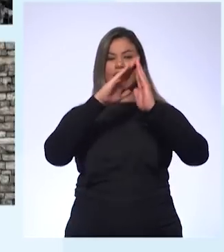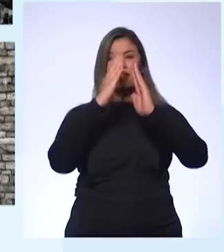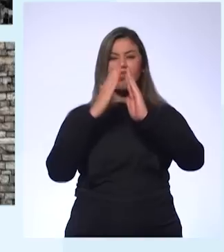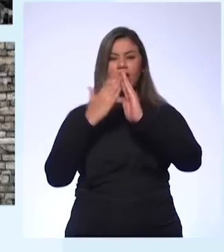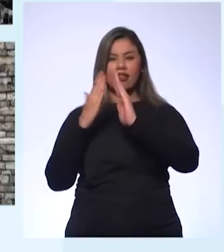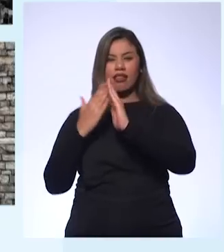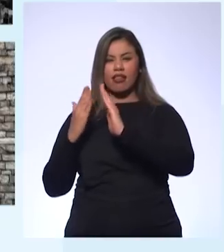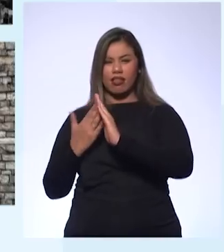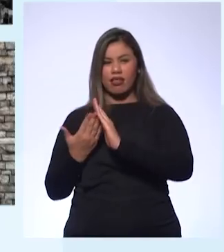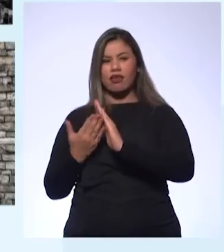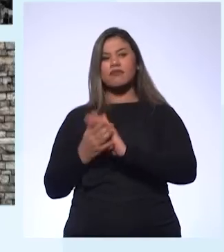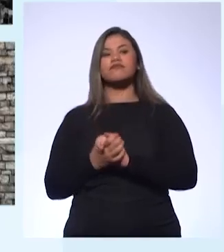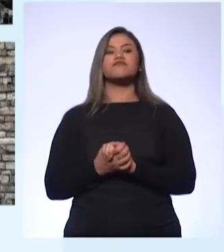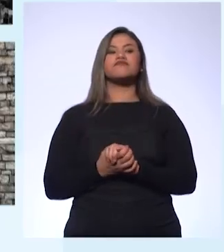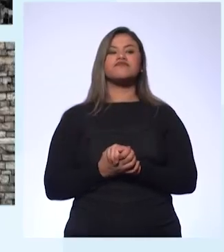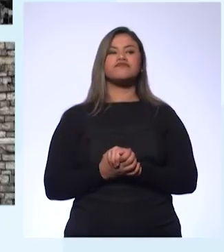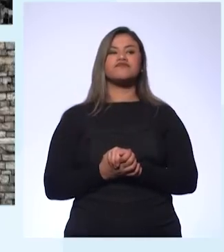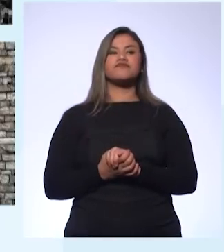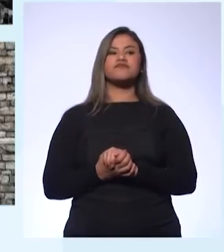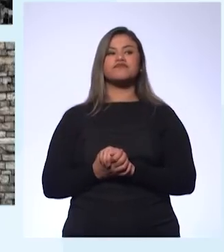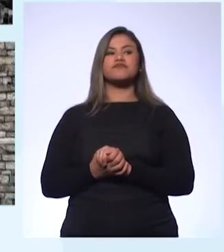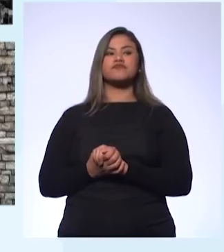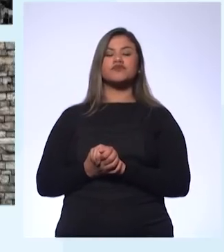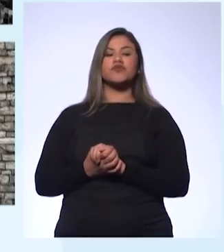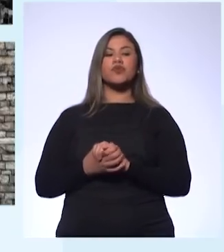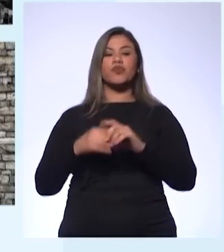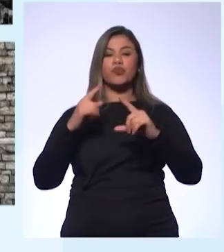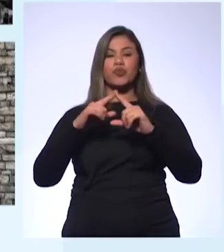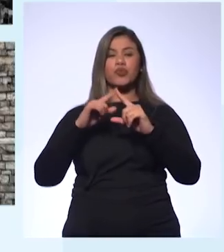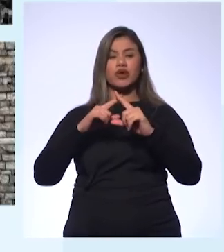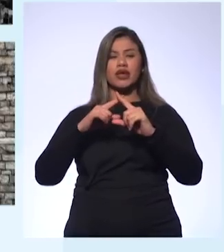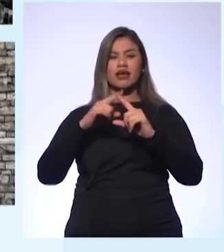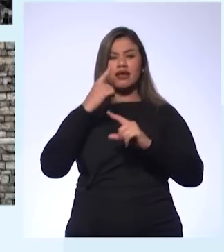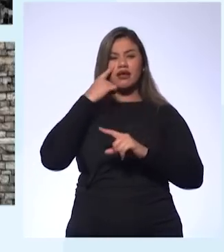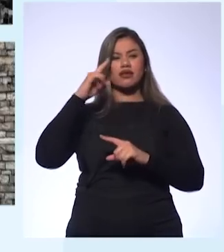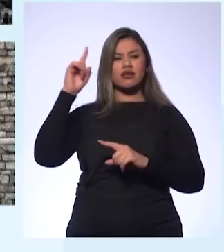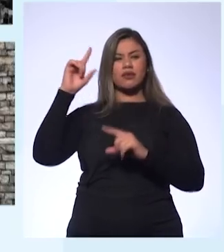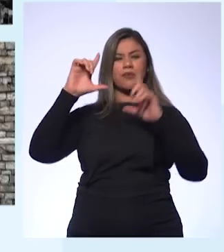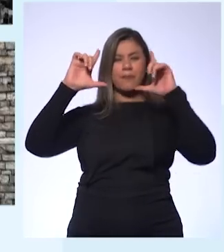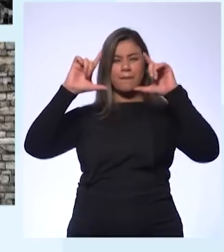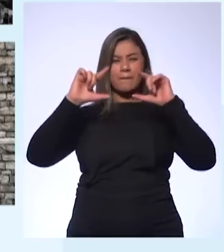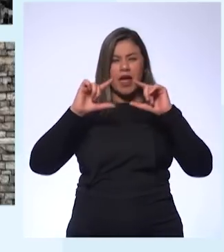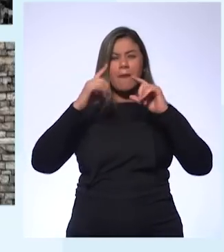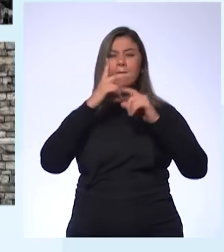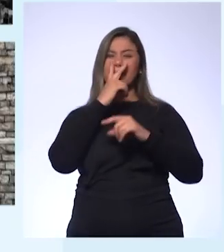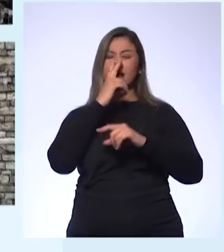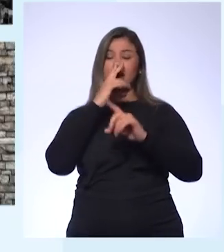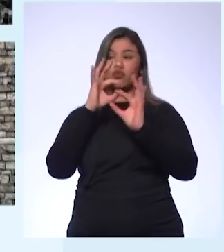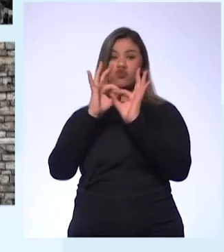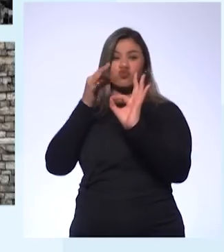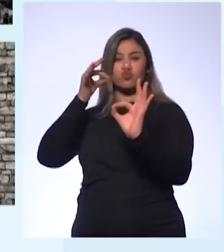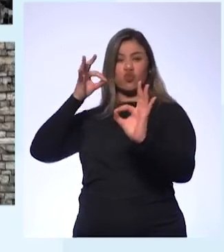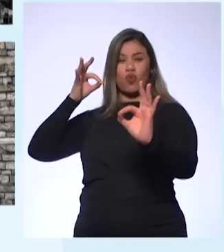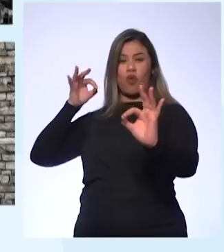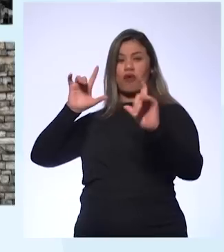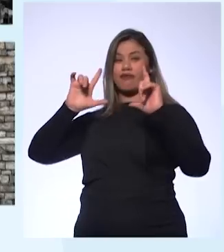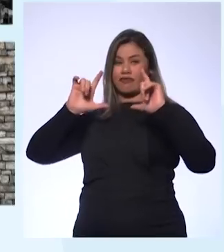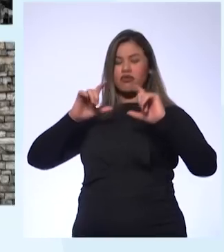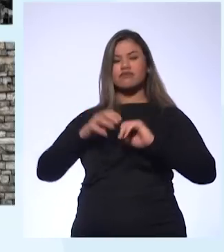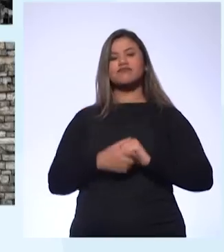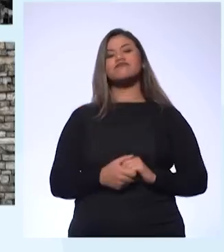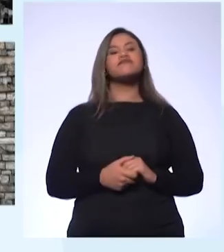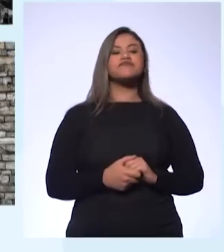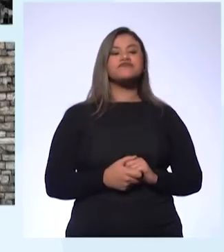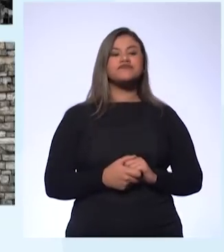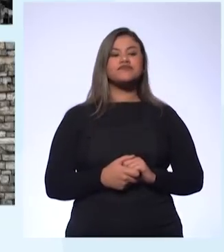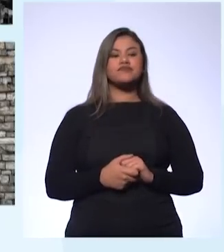mas não é, né? É que quando a imagem vem de longe, elas ficam bem pequenininhas. E aí, quando a gente analisa uma imagem dessa, a primeira pergunta